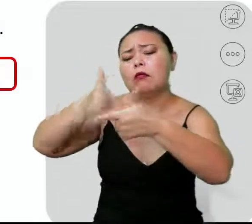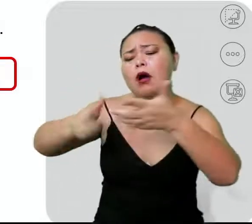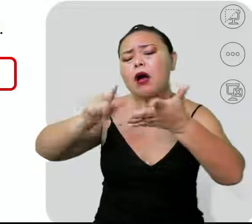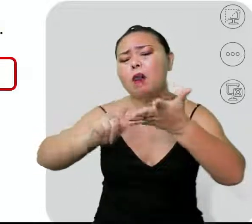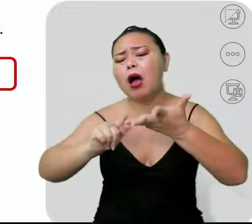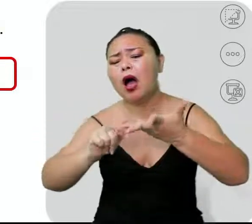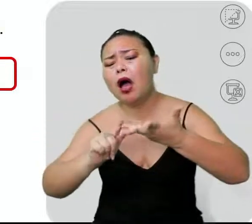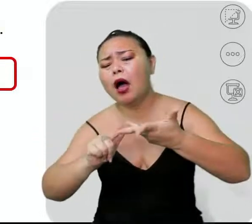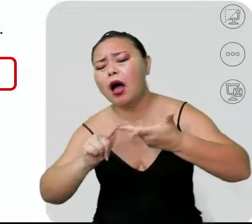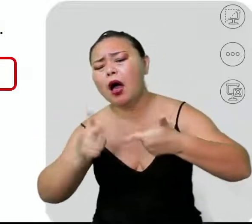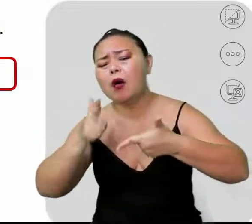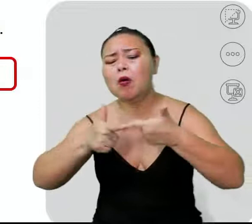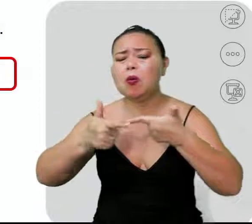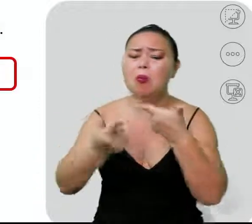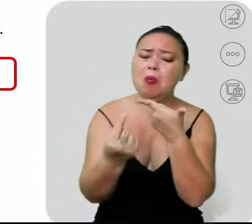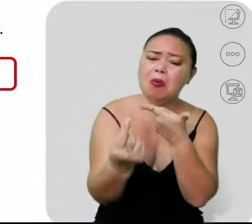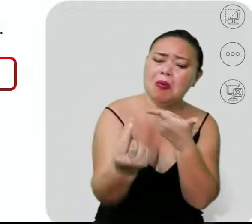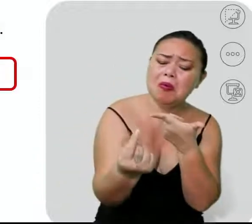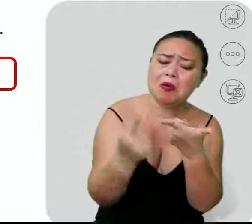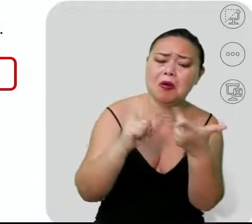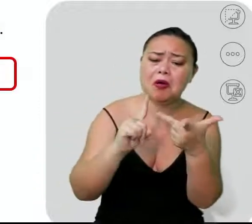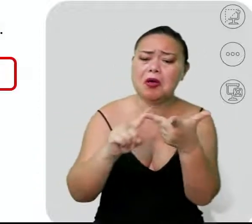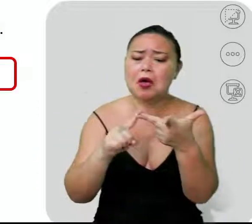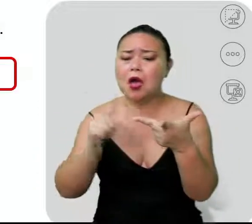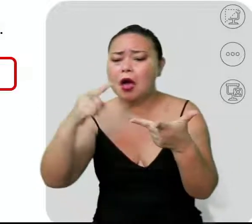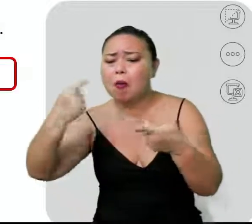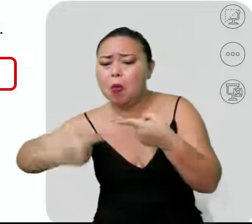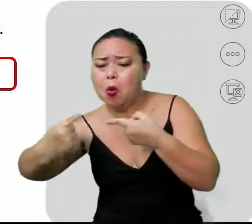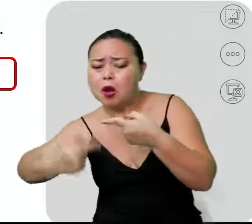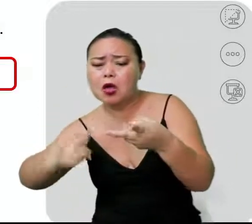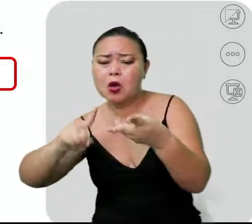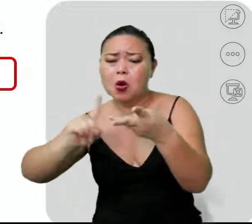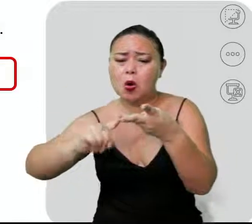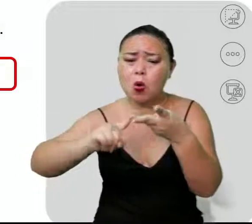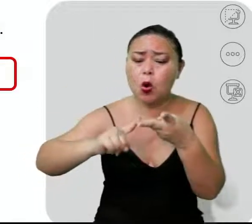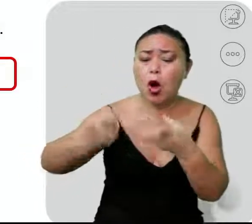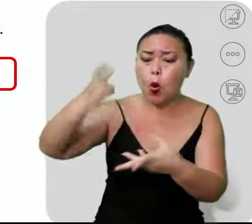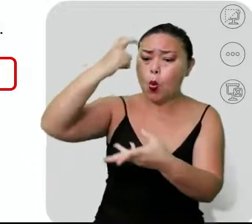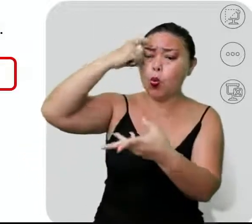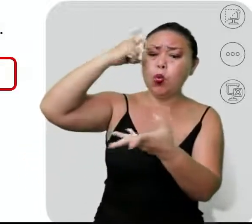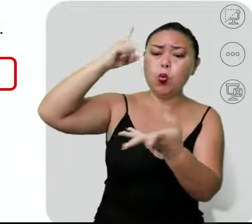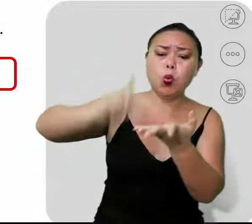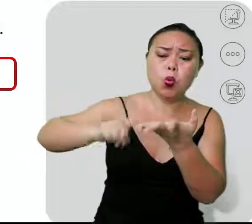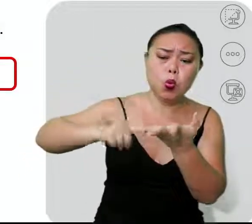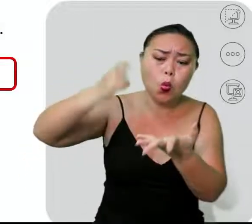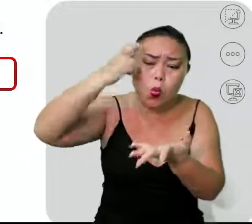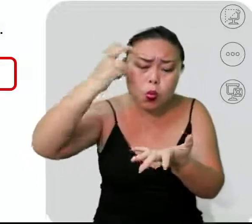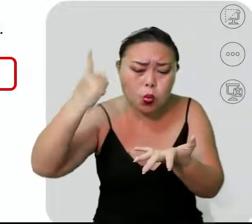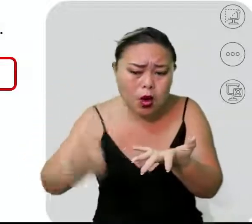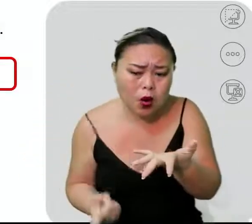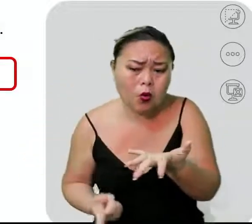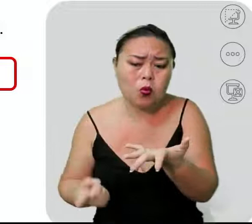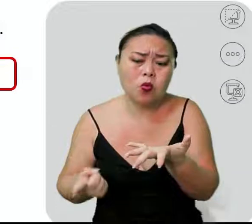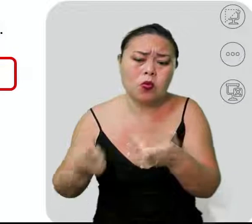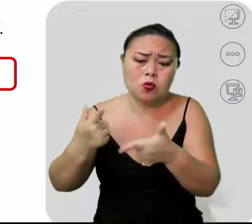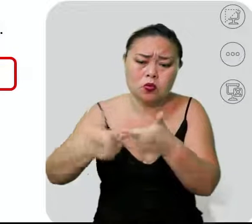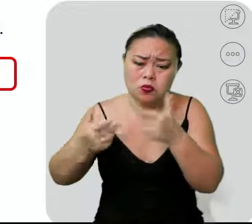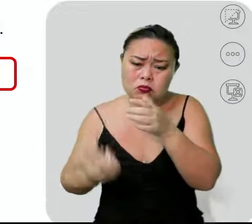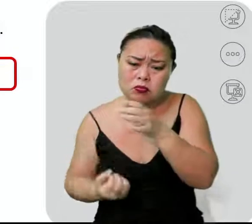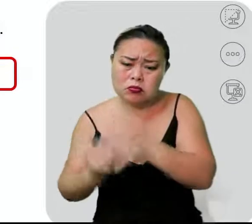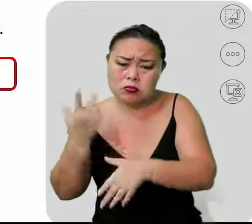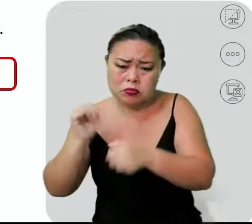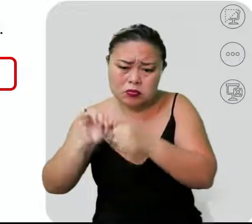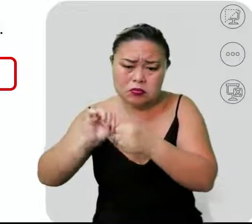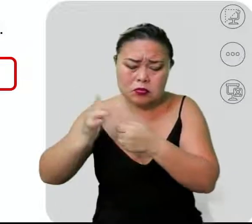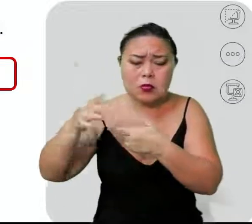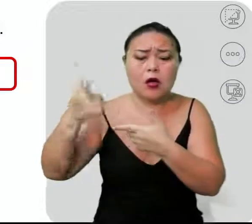crise crise econômica crise política crise cultural cultural que o renascimento